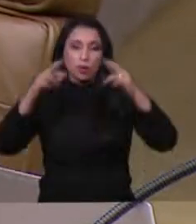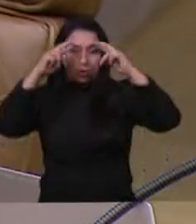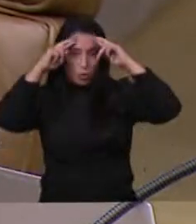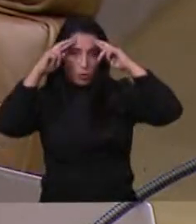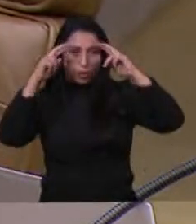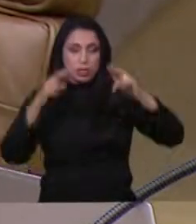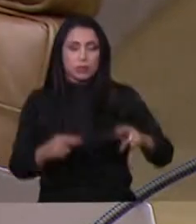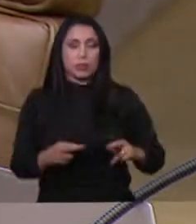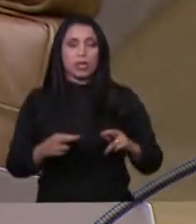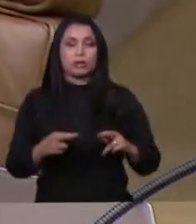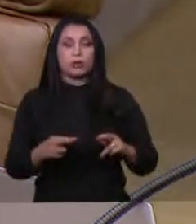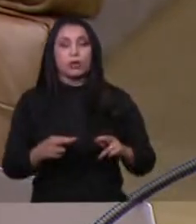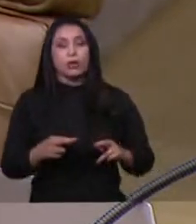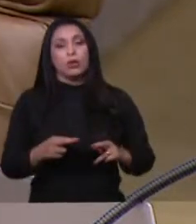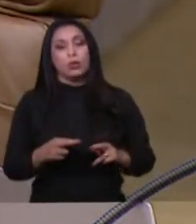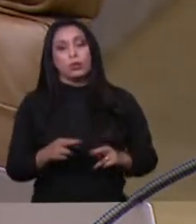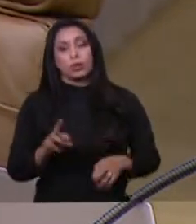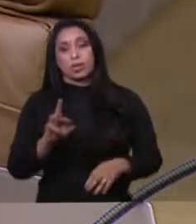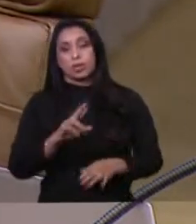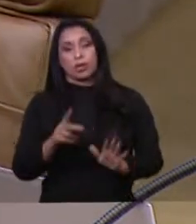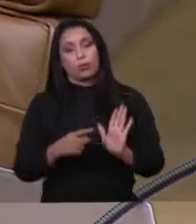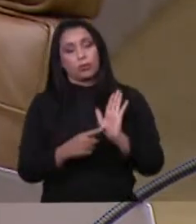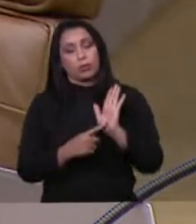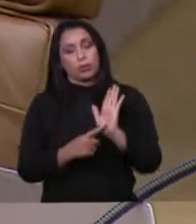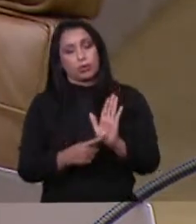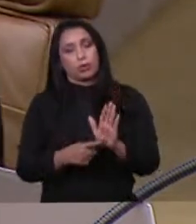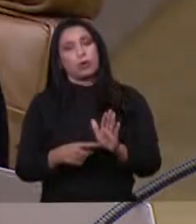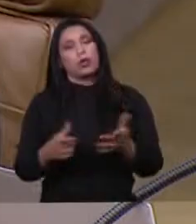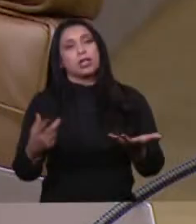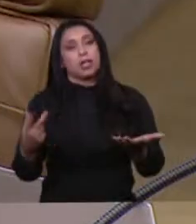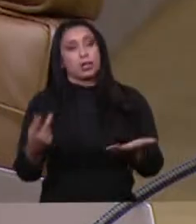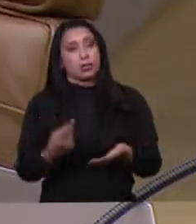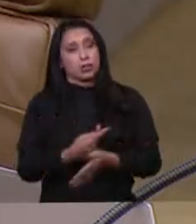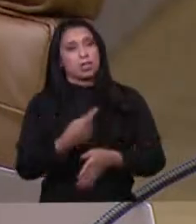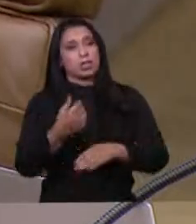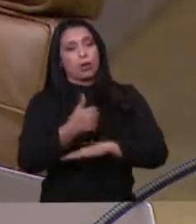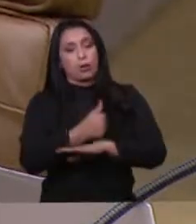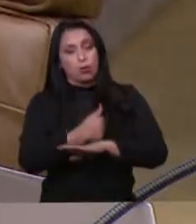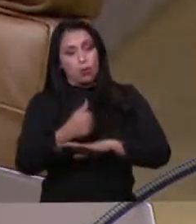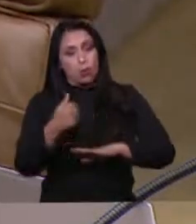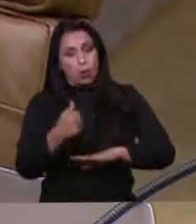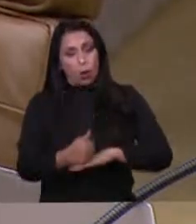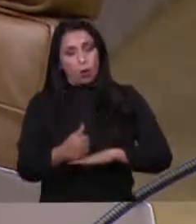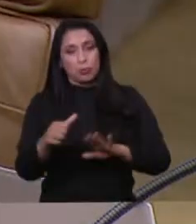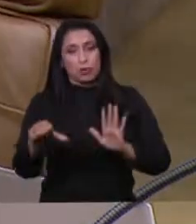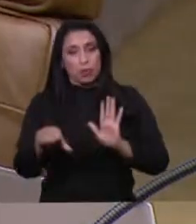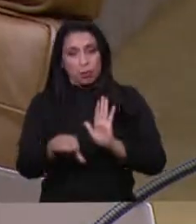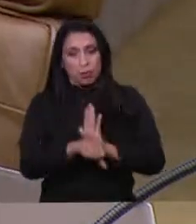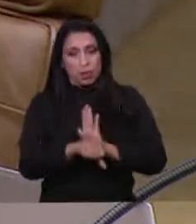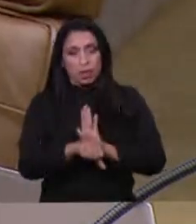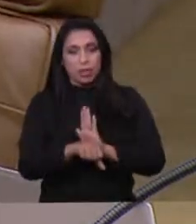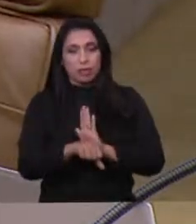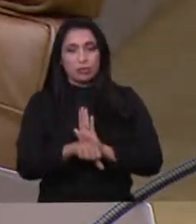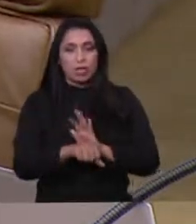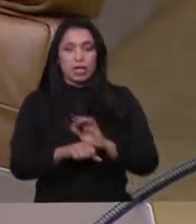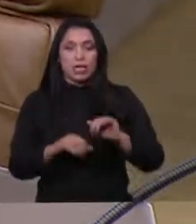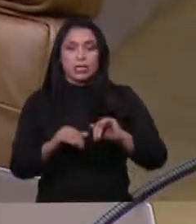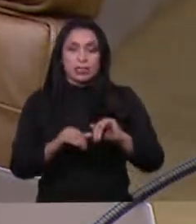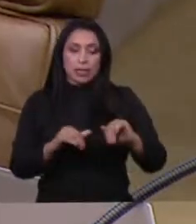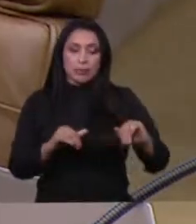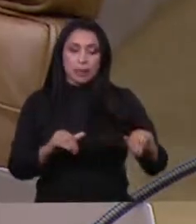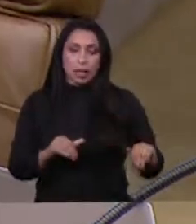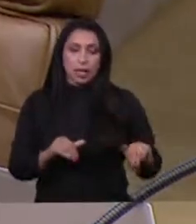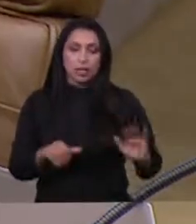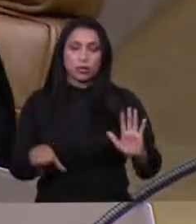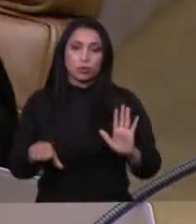não consideraram devidamente demonstrado o golpe de Estado, crime golpe de Estado separado